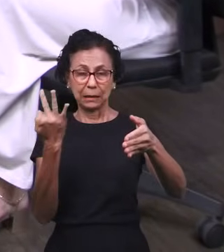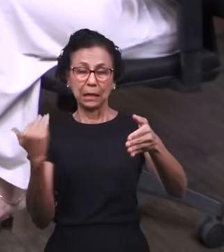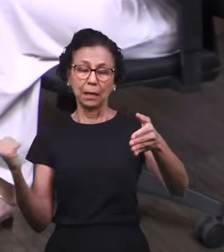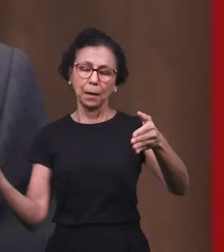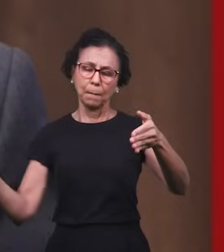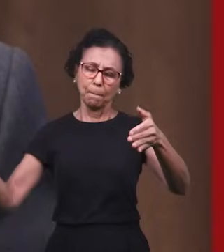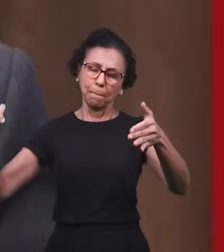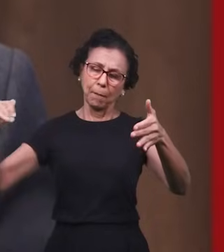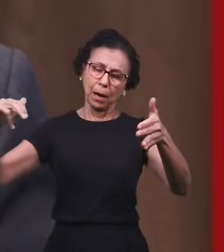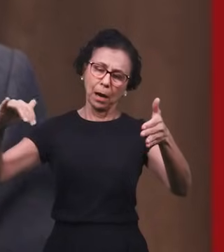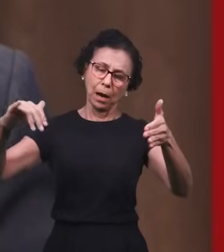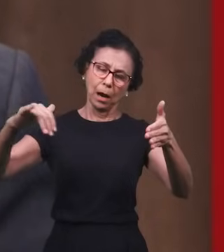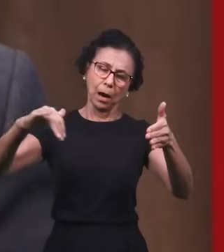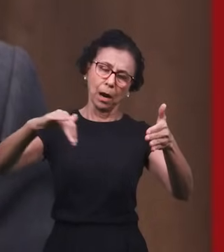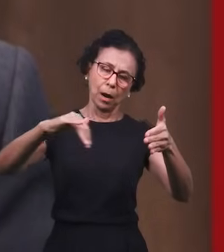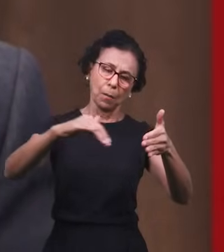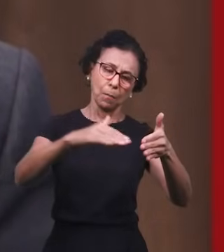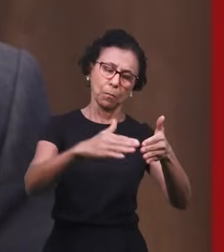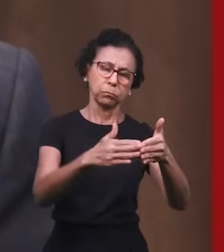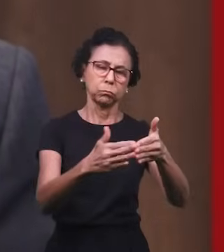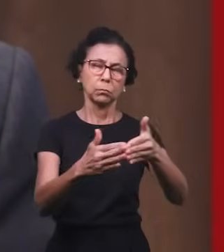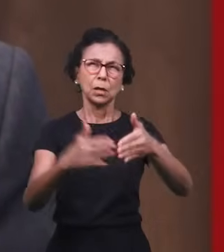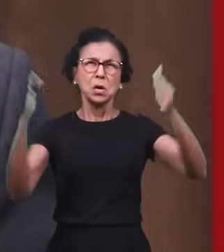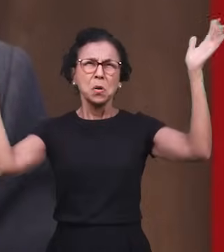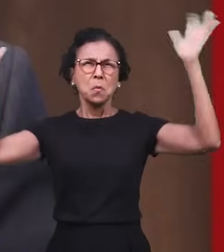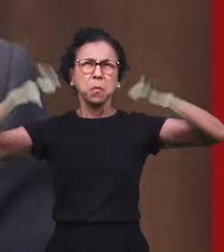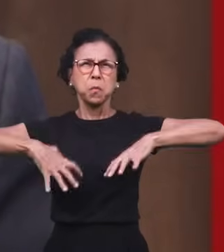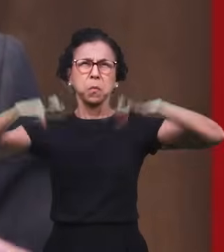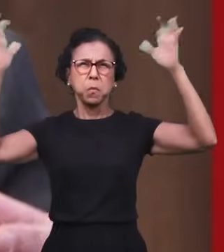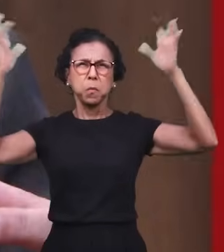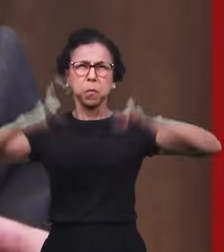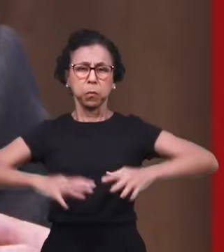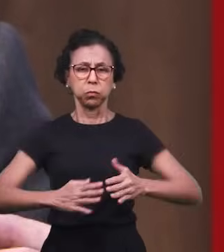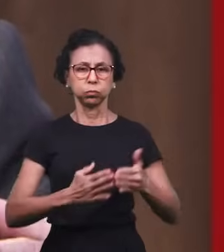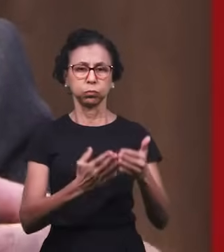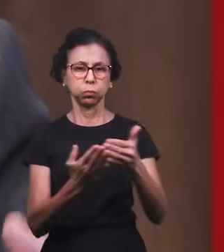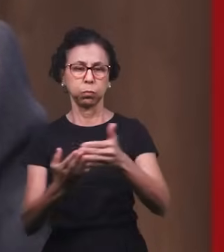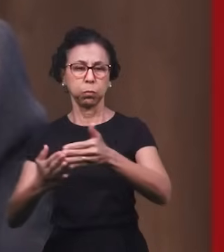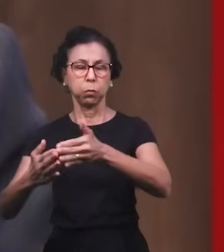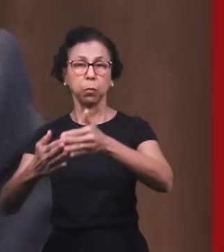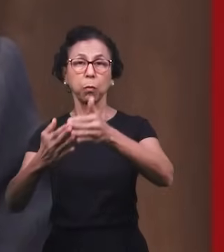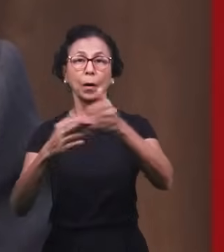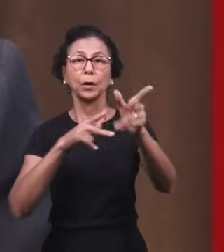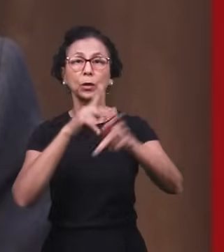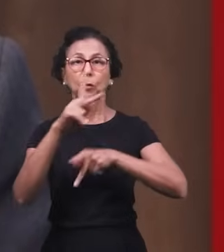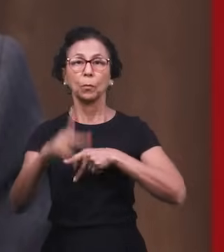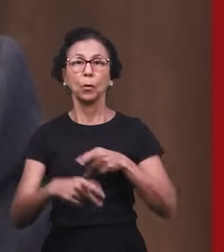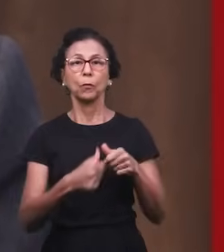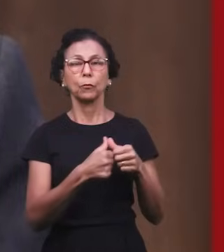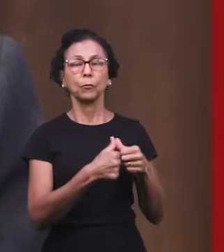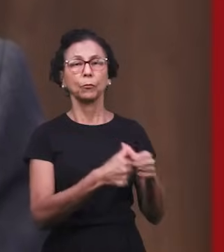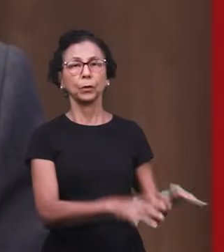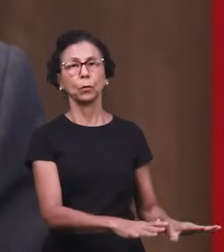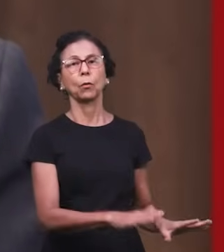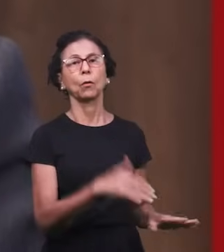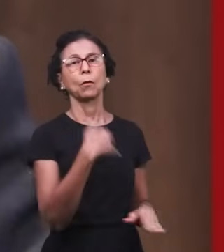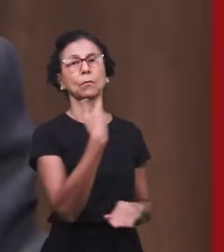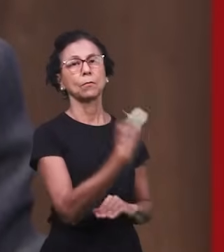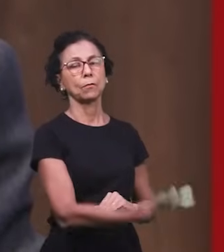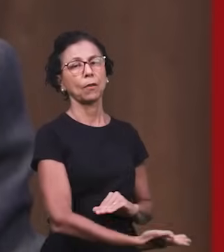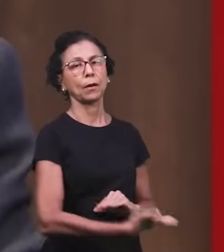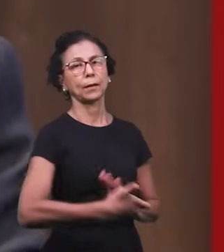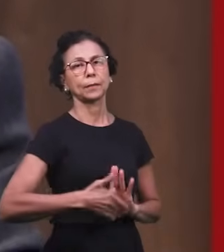que Jesus nasceu e que Israel não viveu esse momento, né?